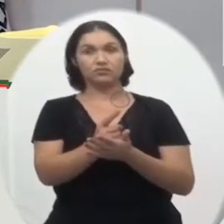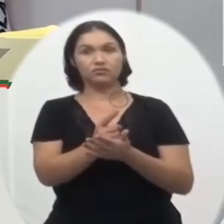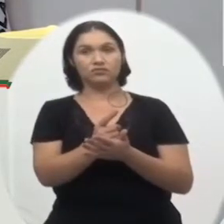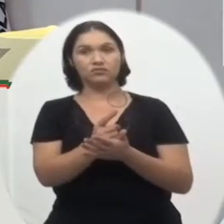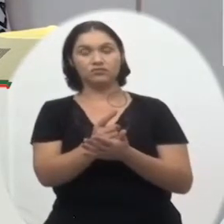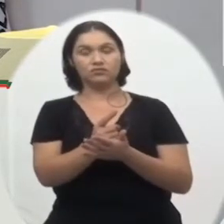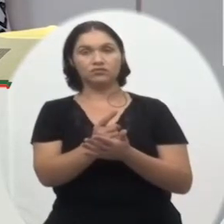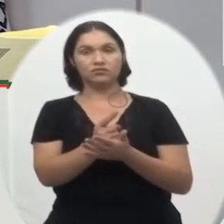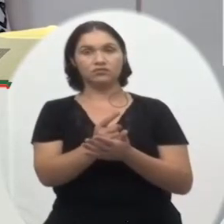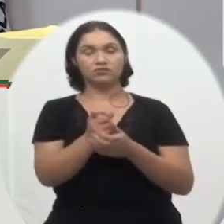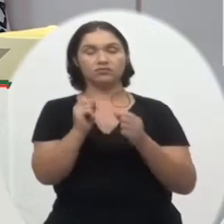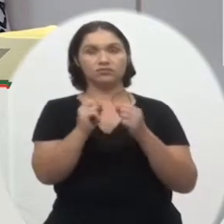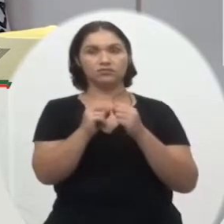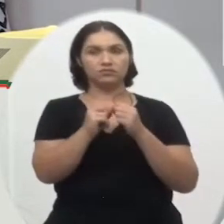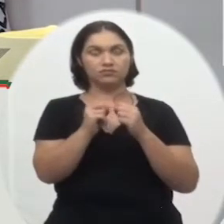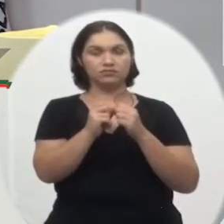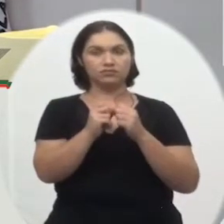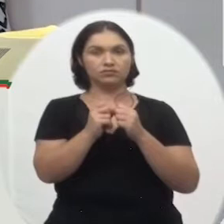reconhece.